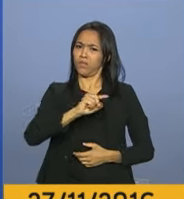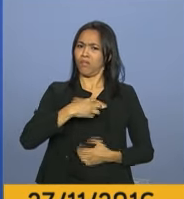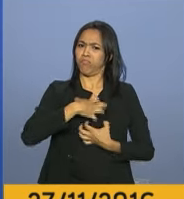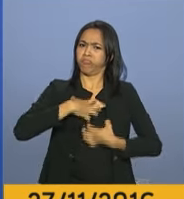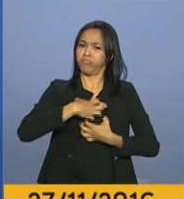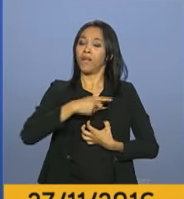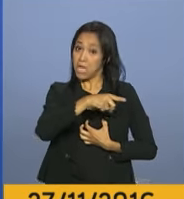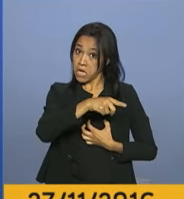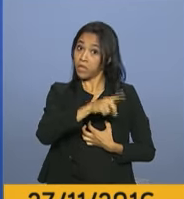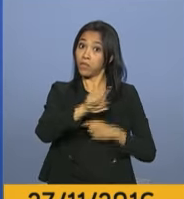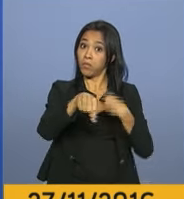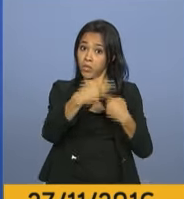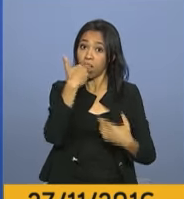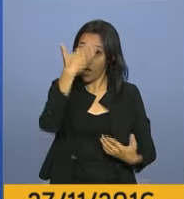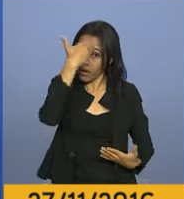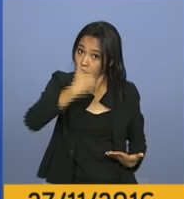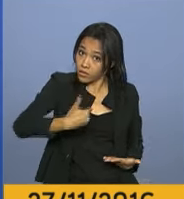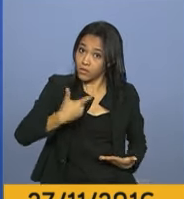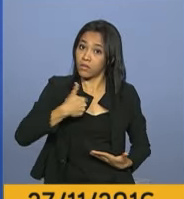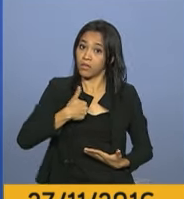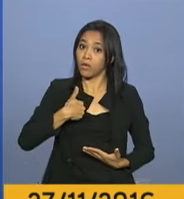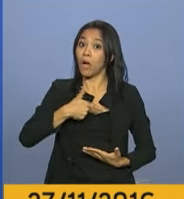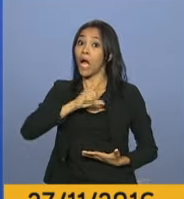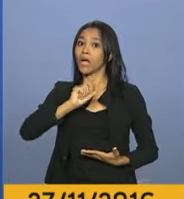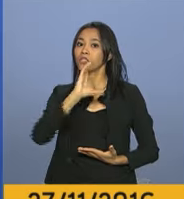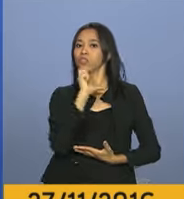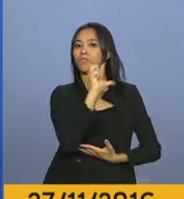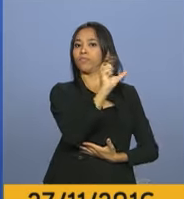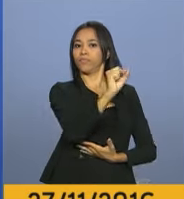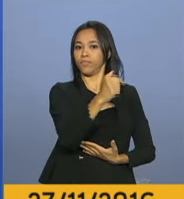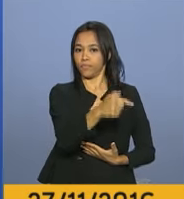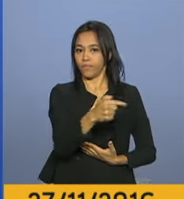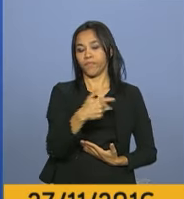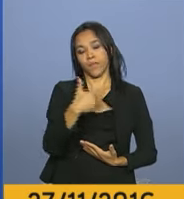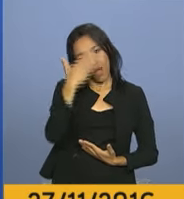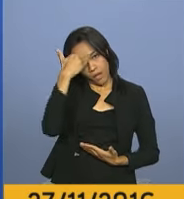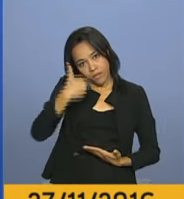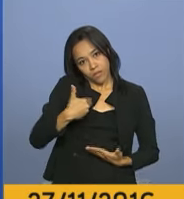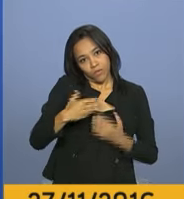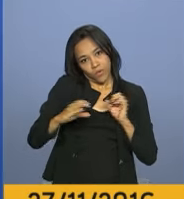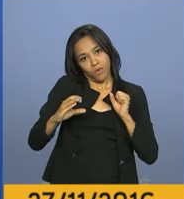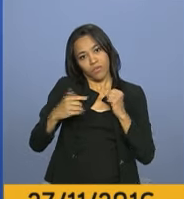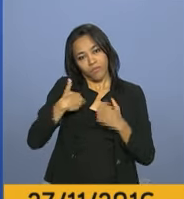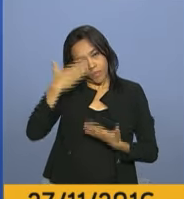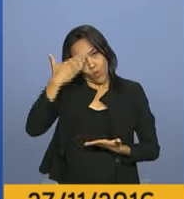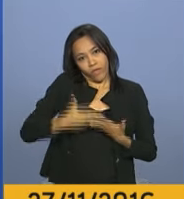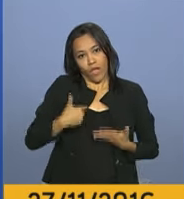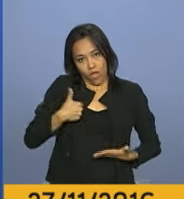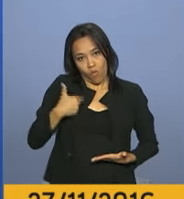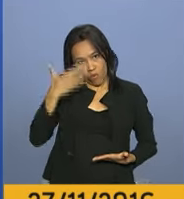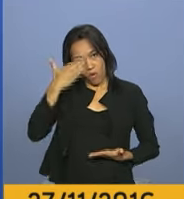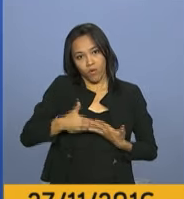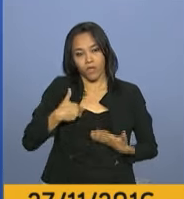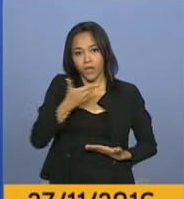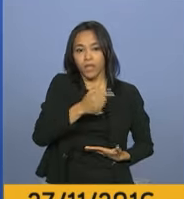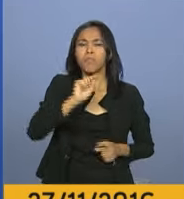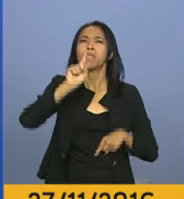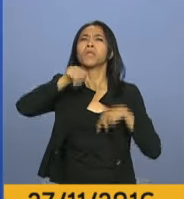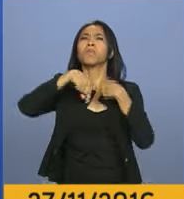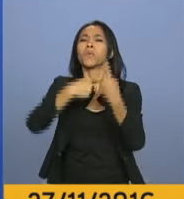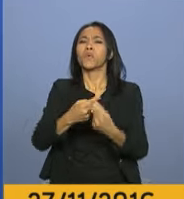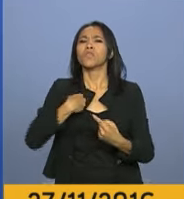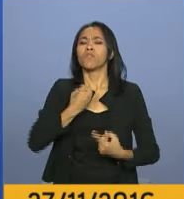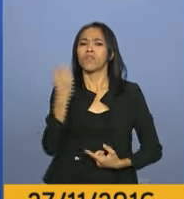até agradeceu antes de ir embora, não é? E disse, agradeceu pela confiança. Mas no dia seguinte, eu tive que ir a São